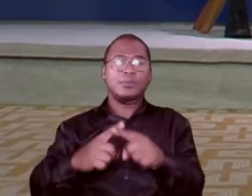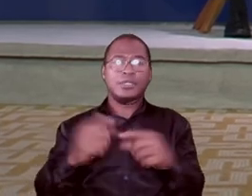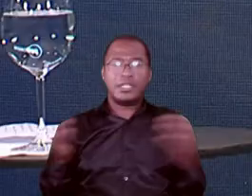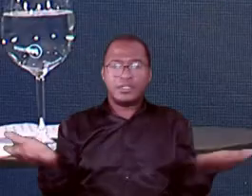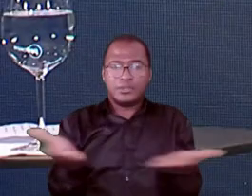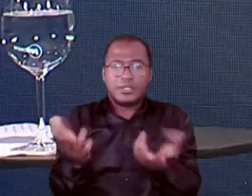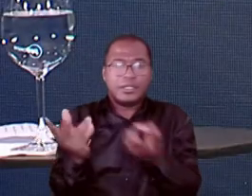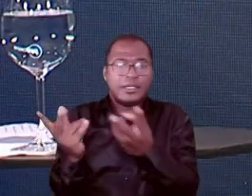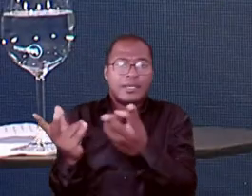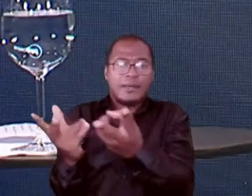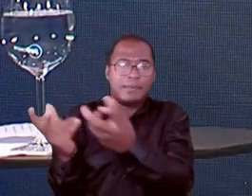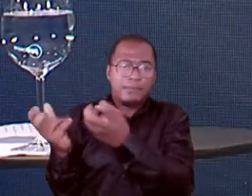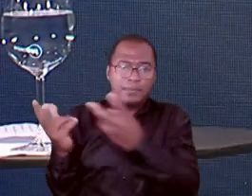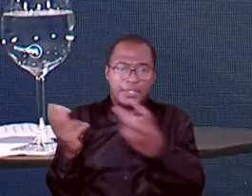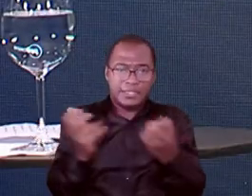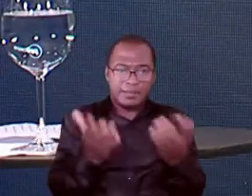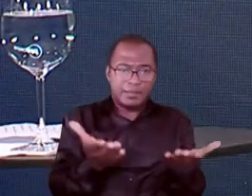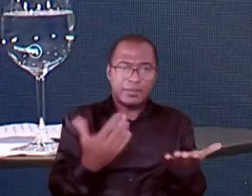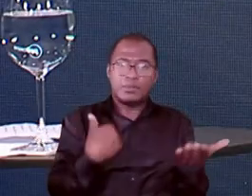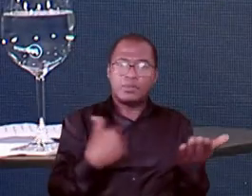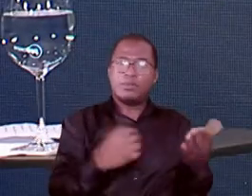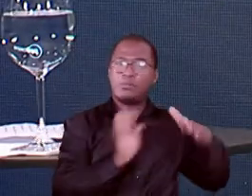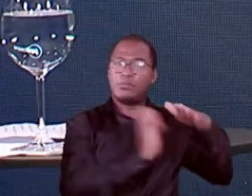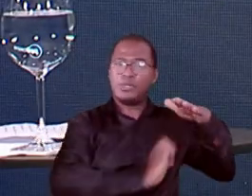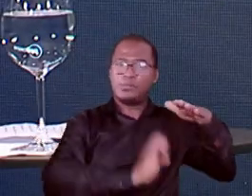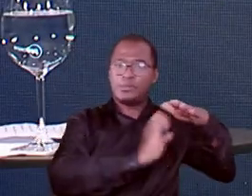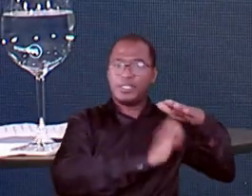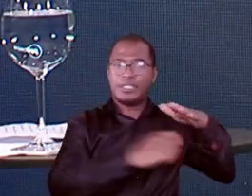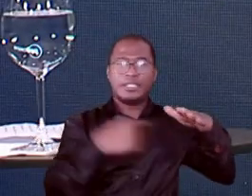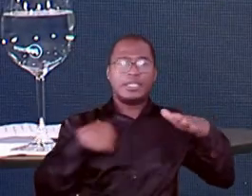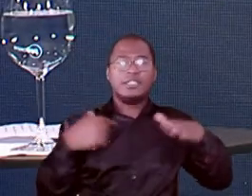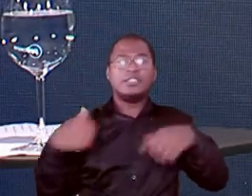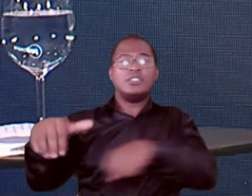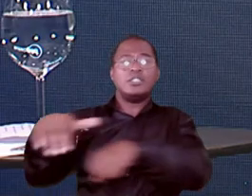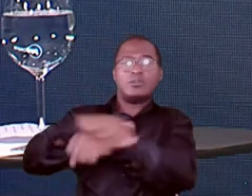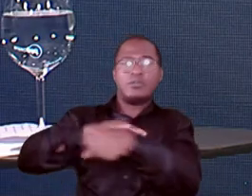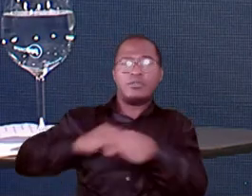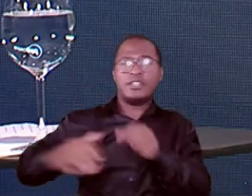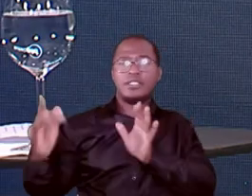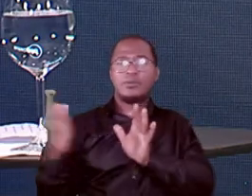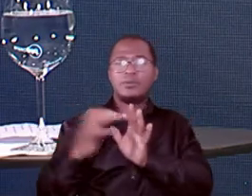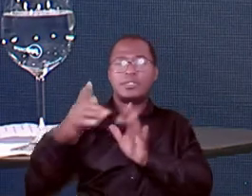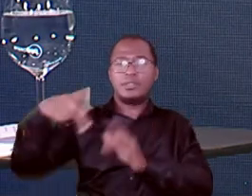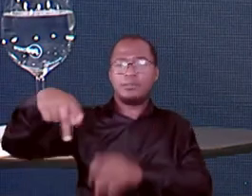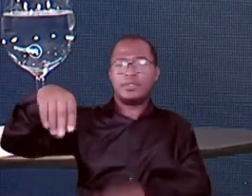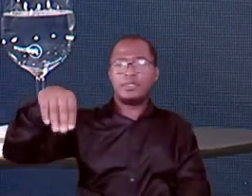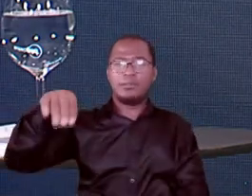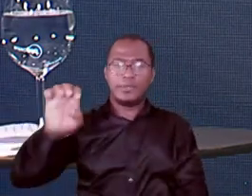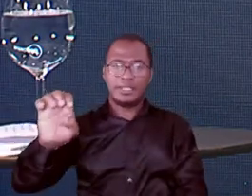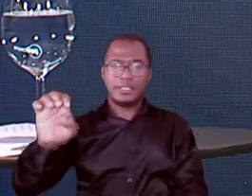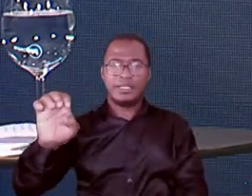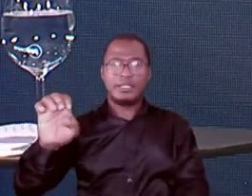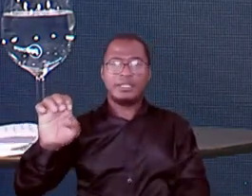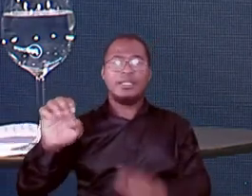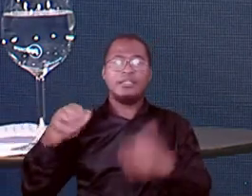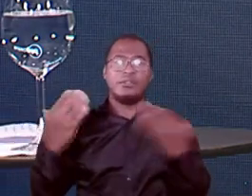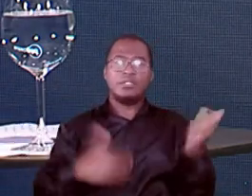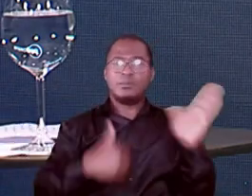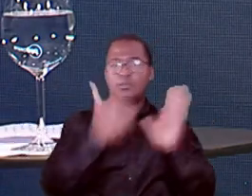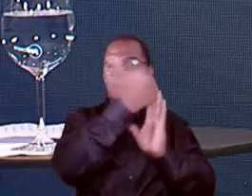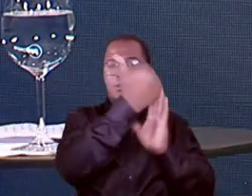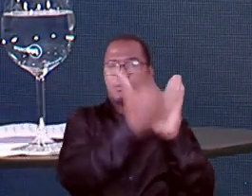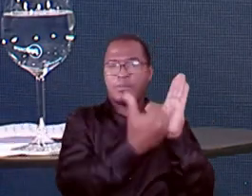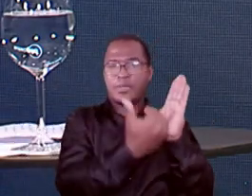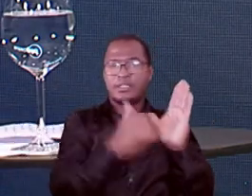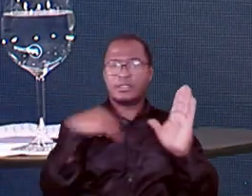serve a gente fala com essa pmr a gente tem por exemplo modelos preditivos para fornecedores a gente desenvolveu uma